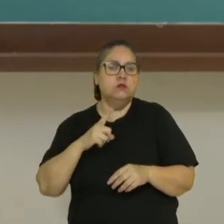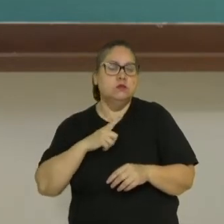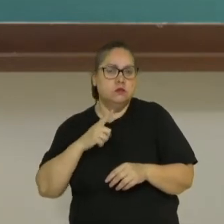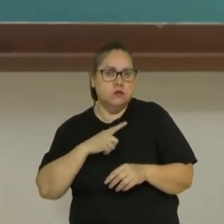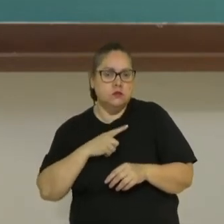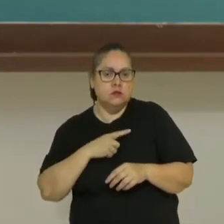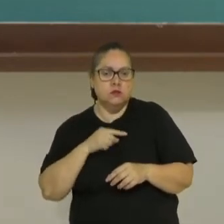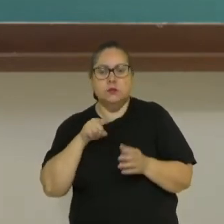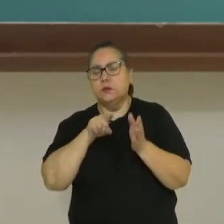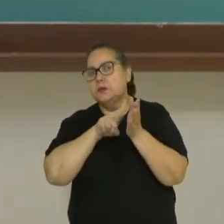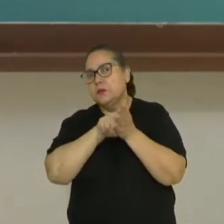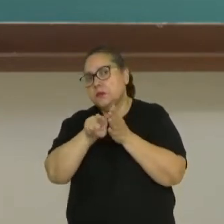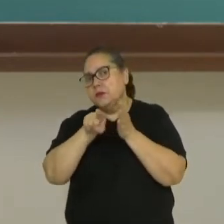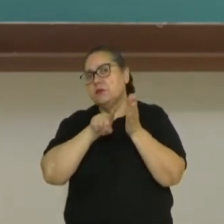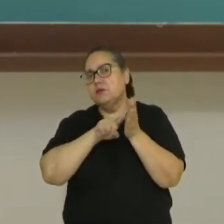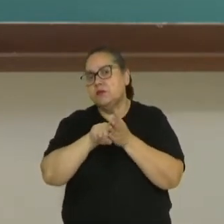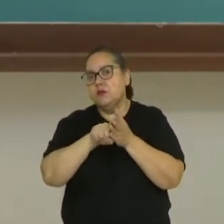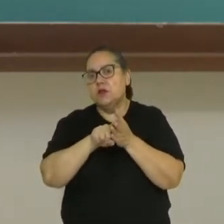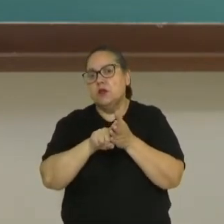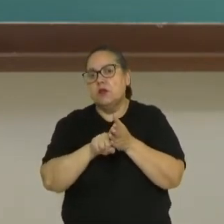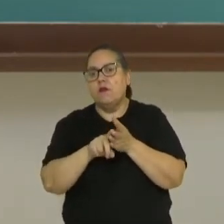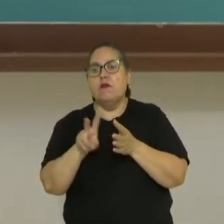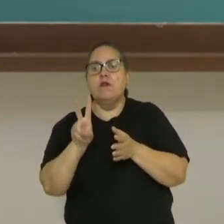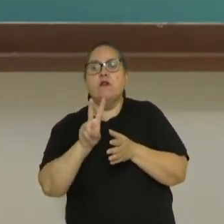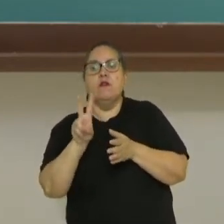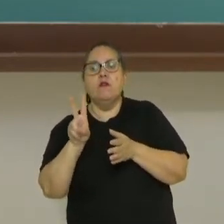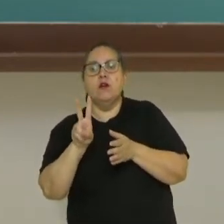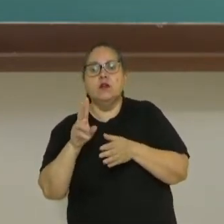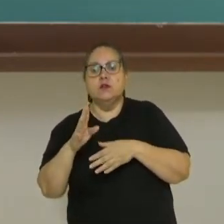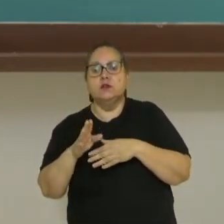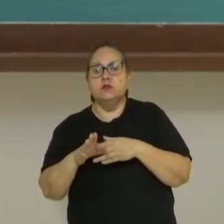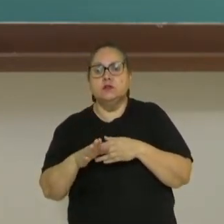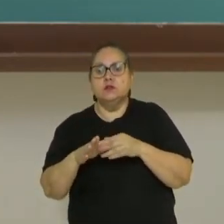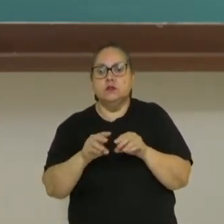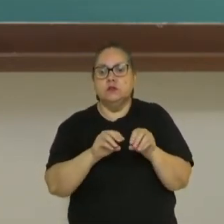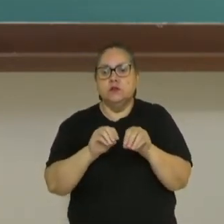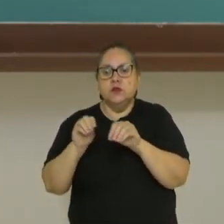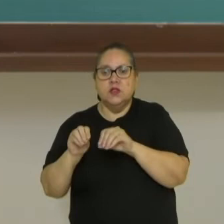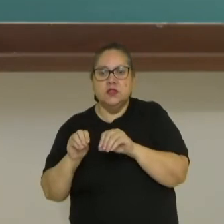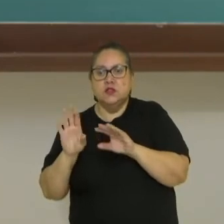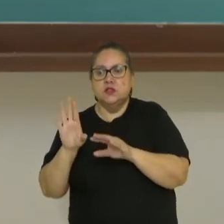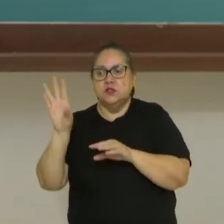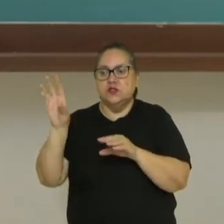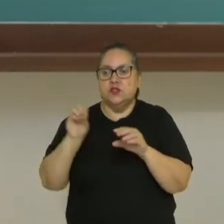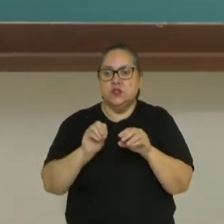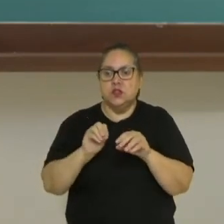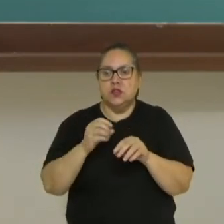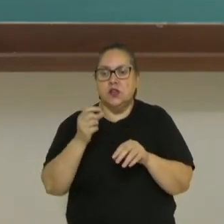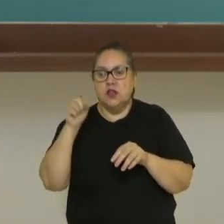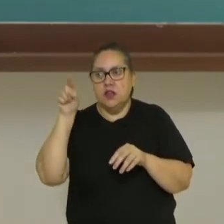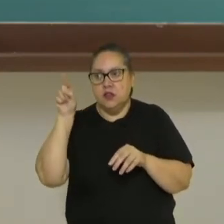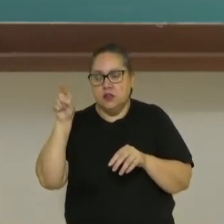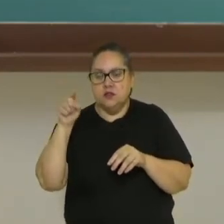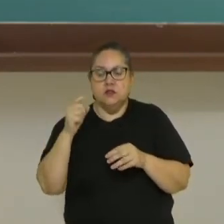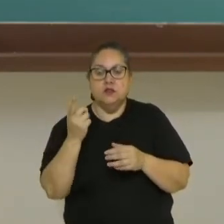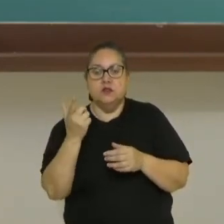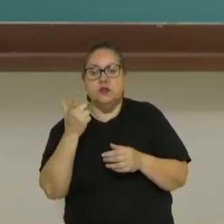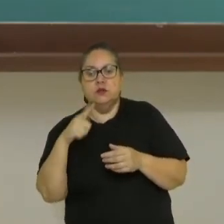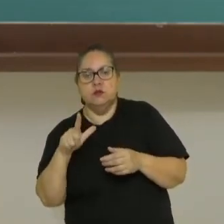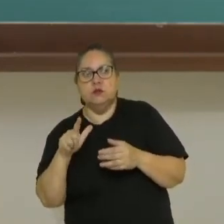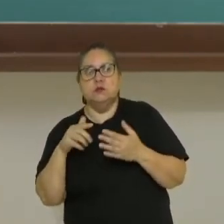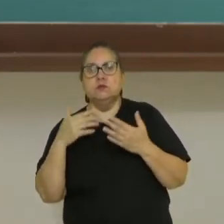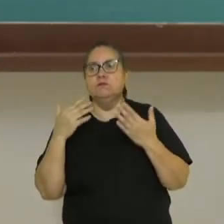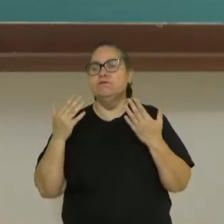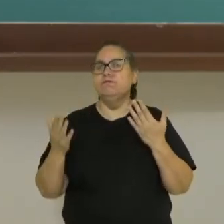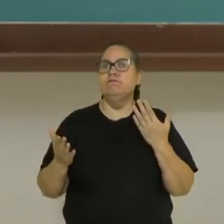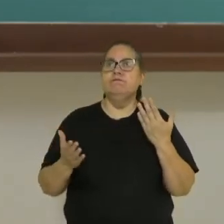Existem questionamentos sobre a validade de desestatizar essa e outras empresas, mas